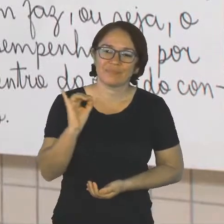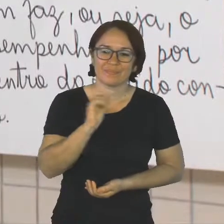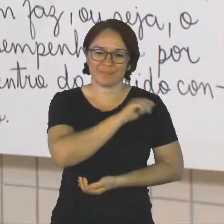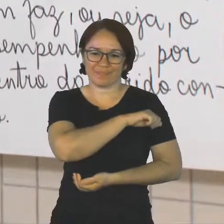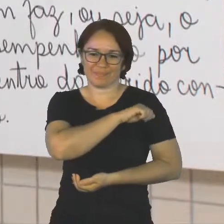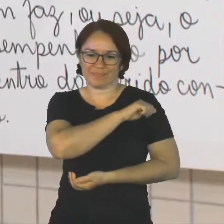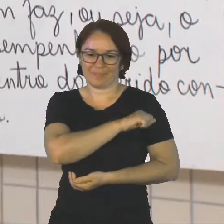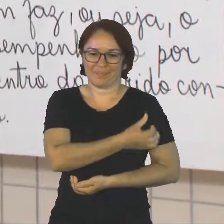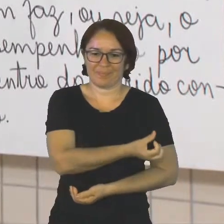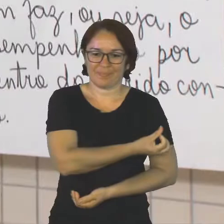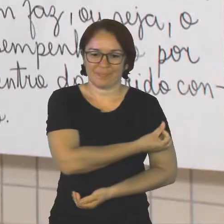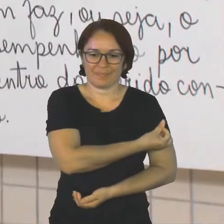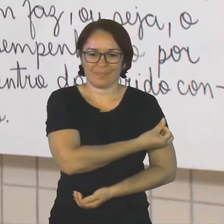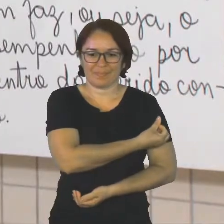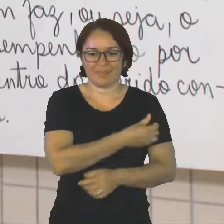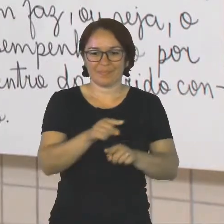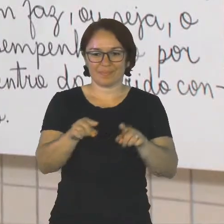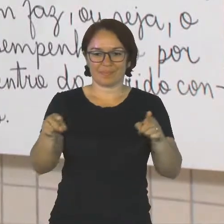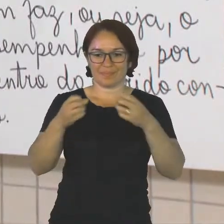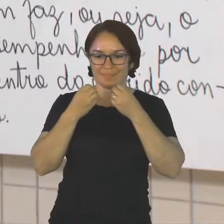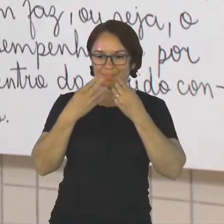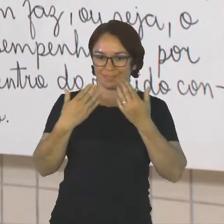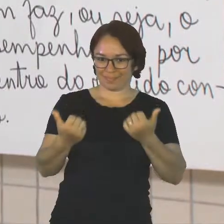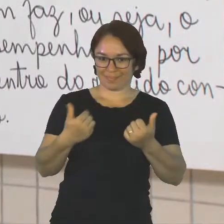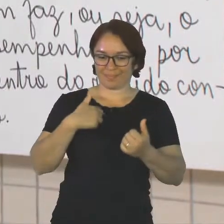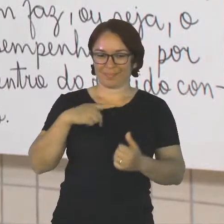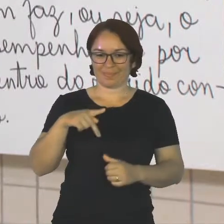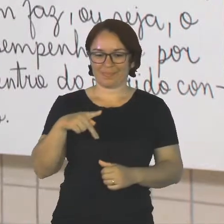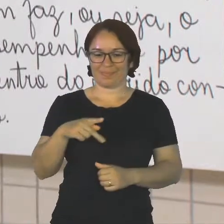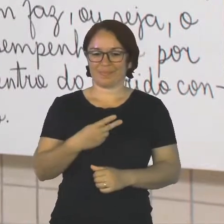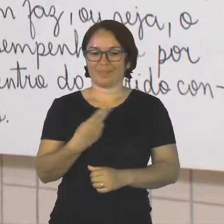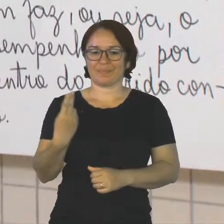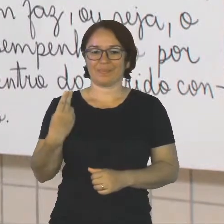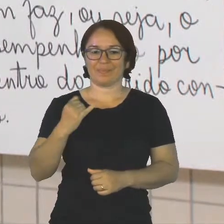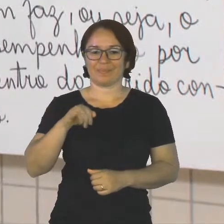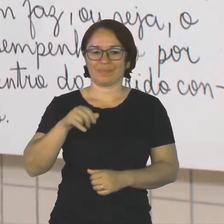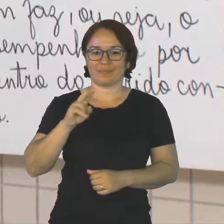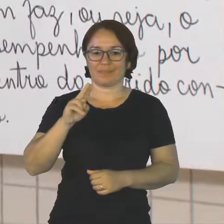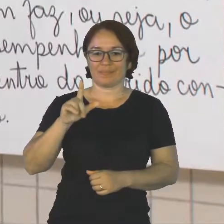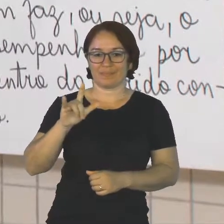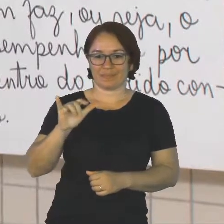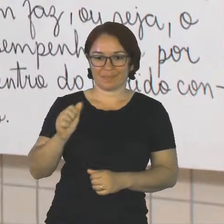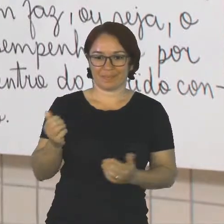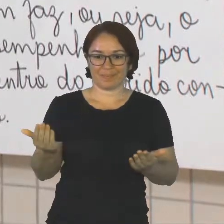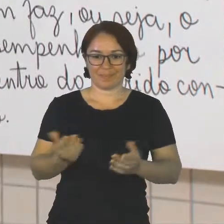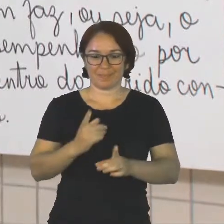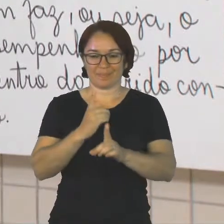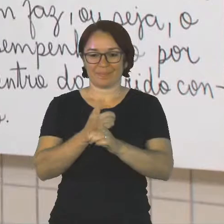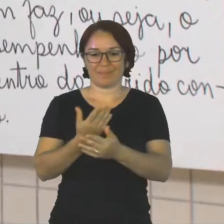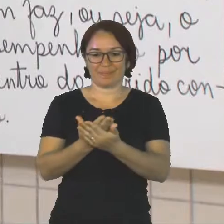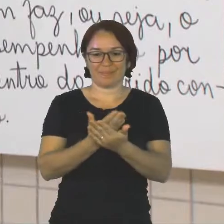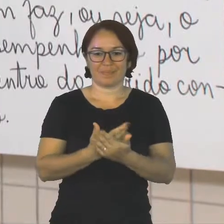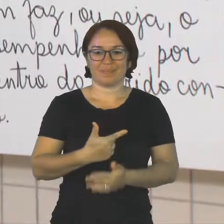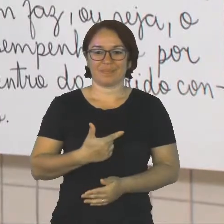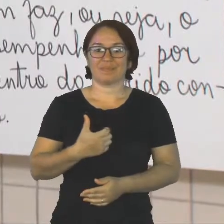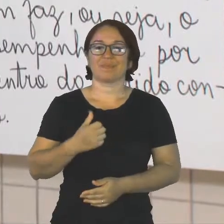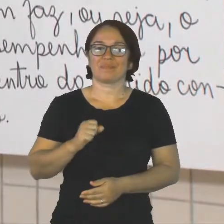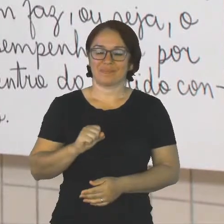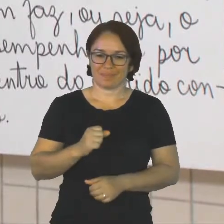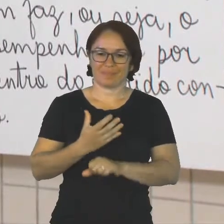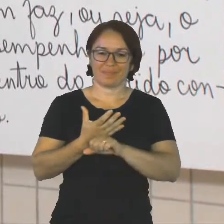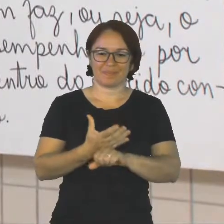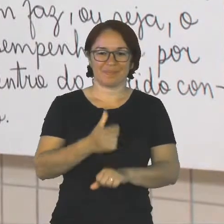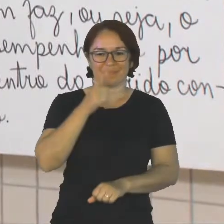estudantes do 6º ano, tudo bem? Sou a professora Júlia Carla. Hoje nós teremos a nossa 28ª aula de língua